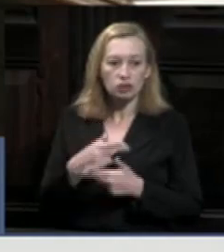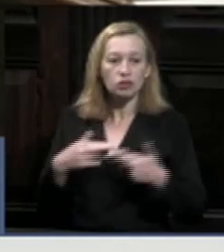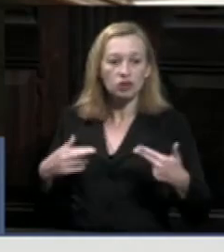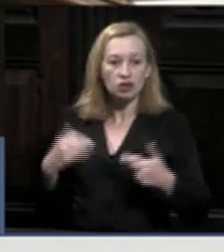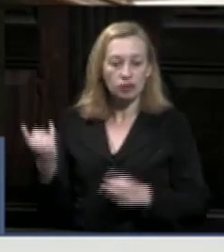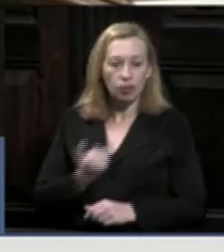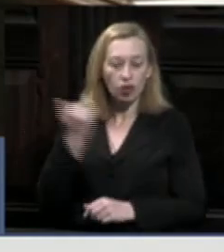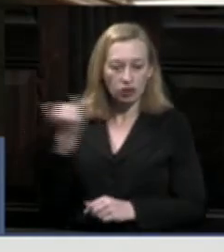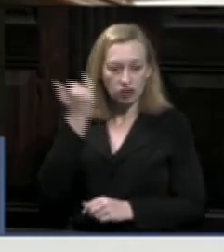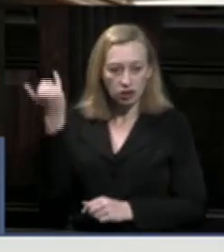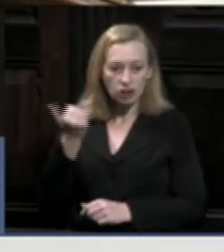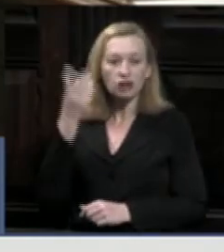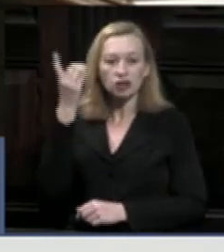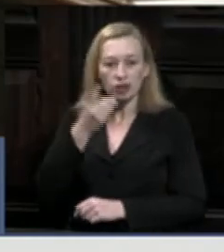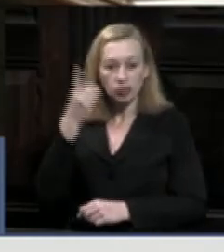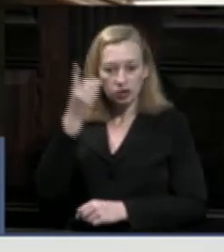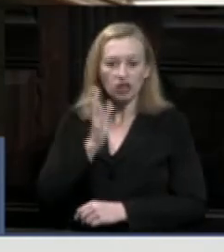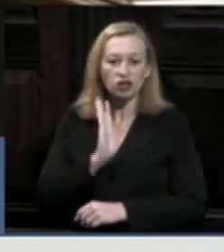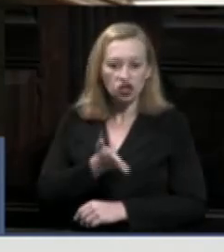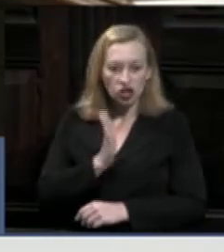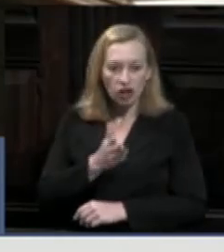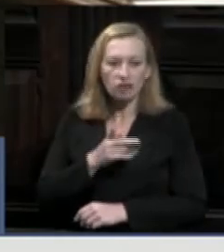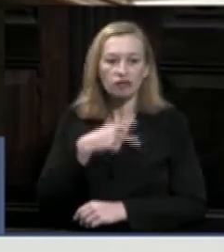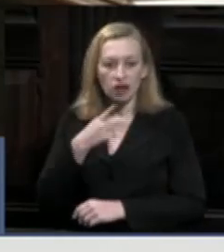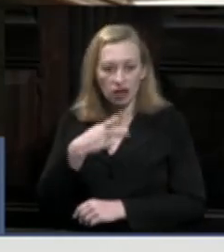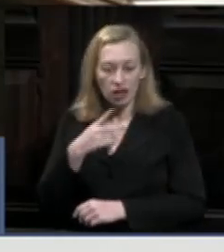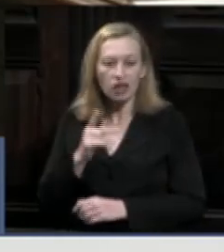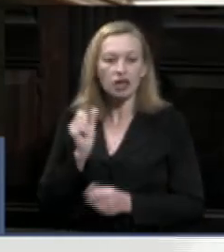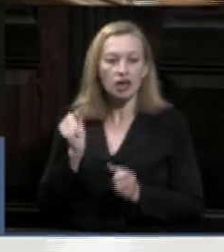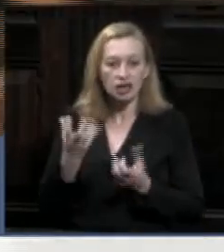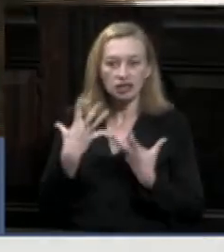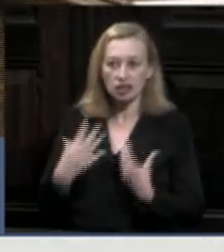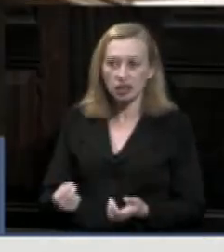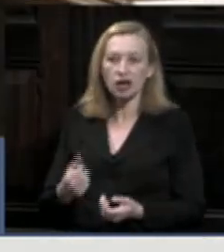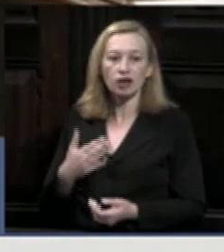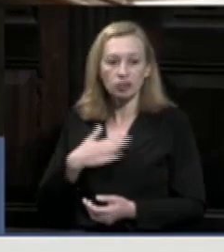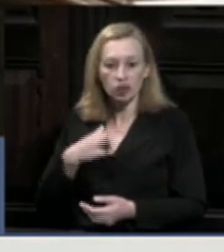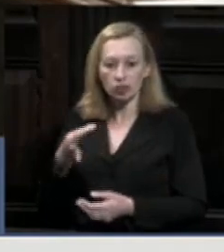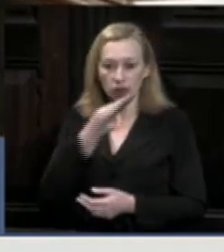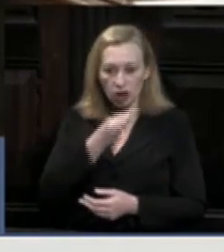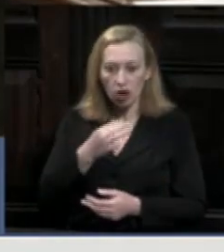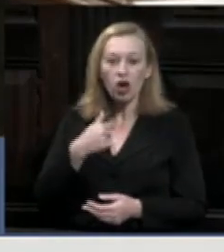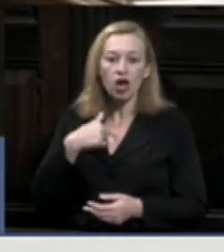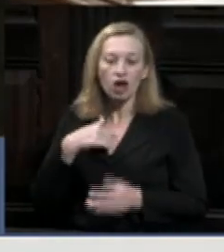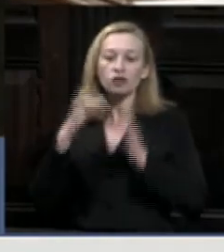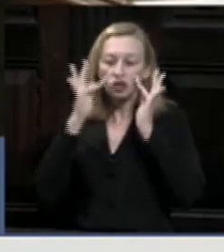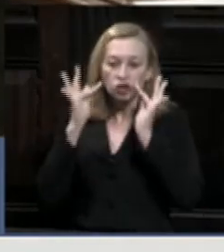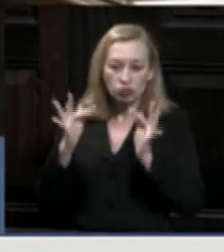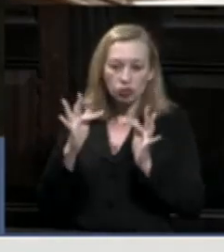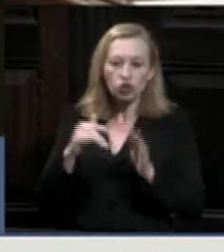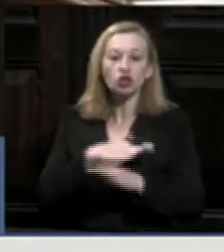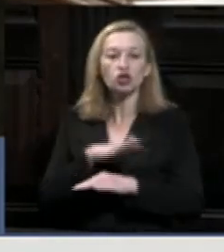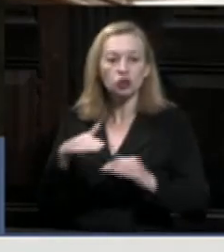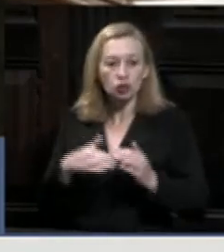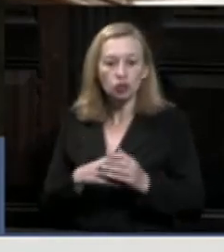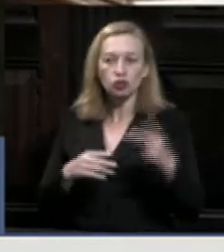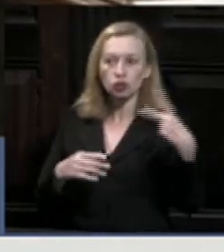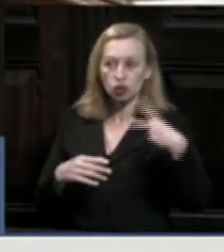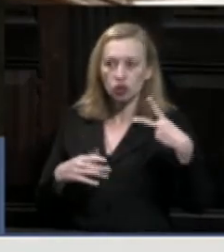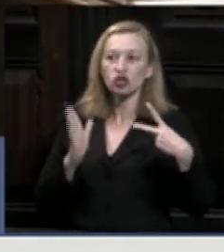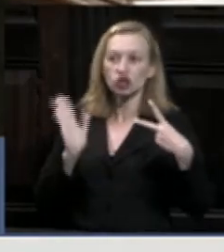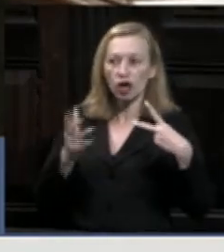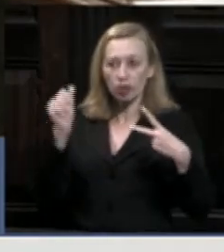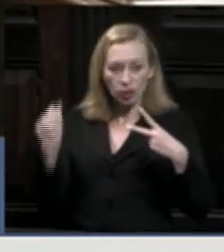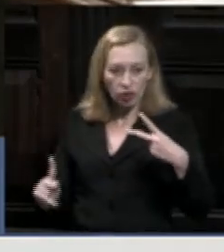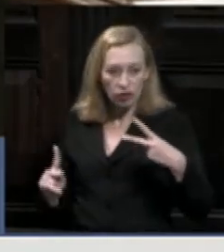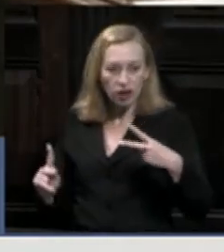deputados que já consultei que concordarão comigo eu sou testemunha que todos os dois foram acordados um deles diz